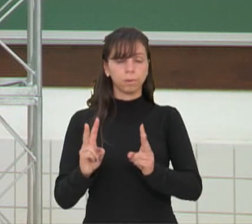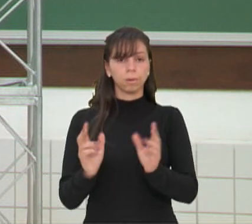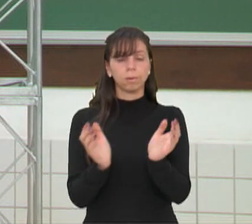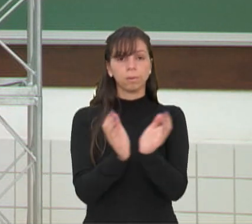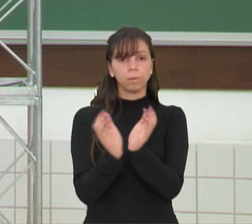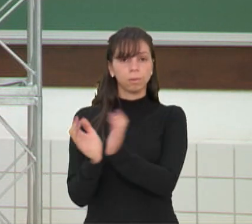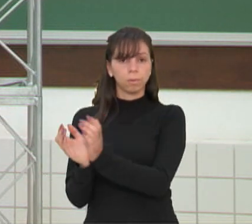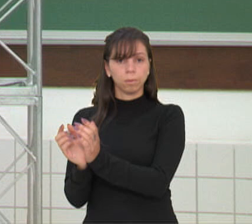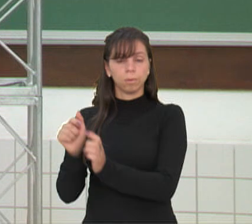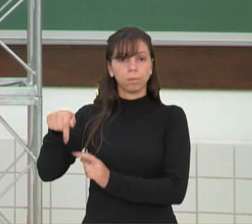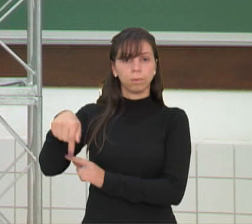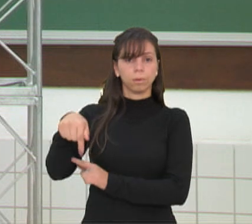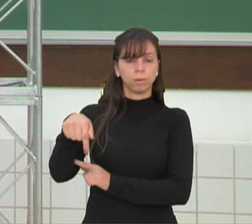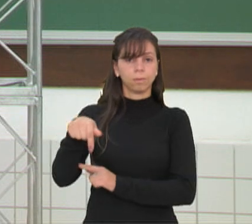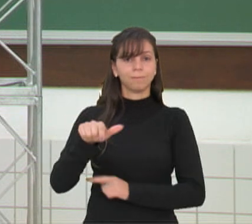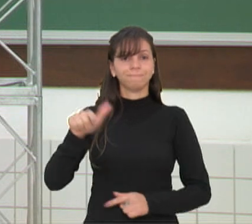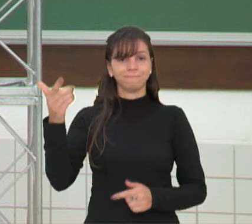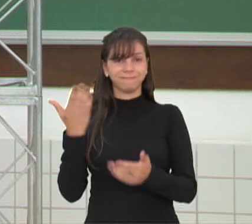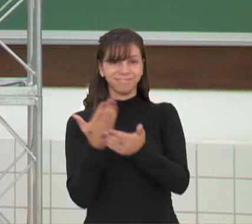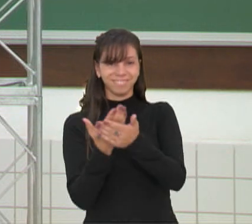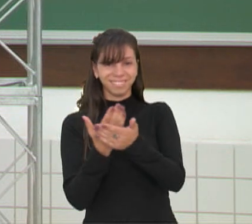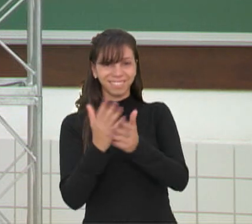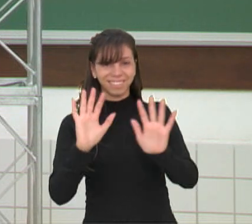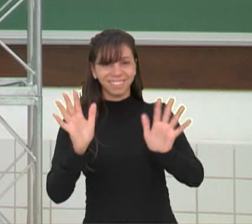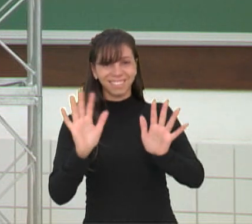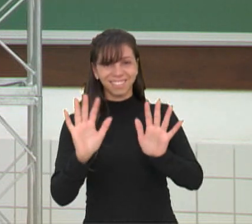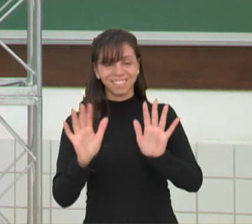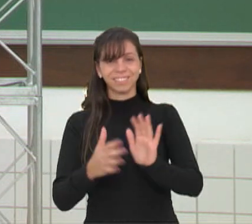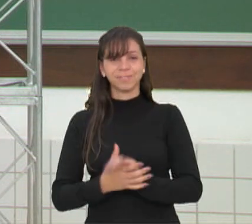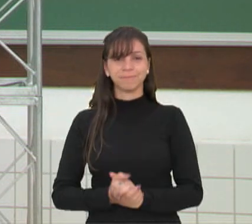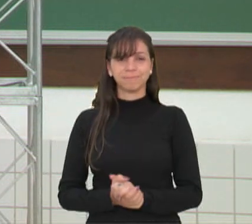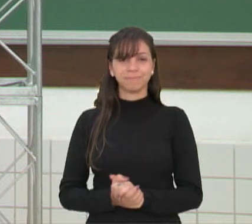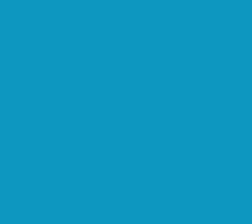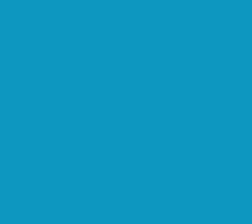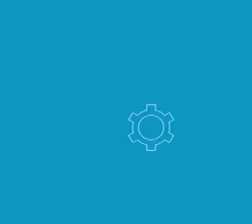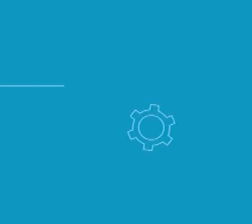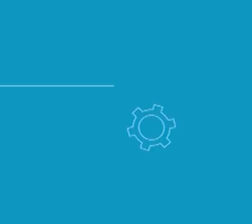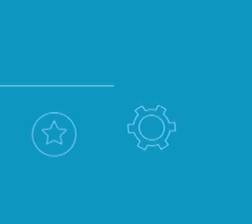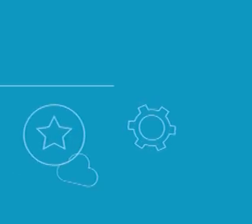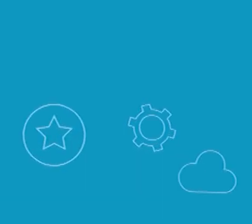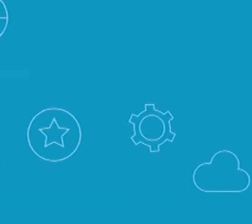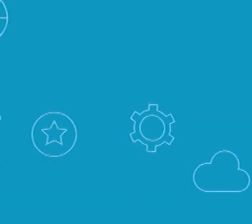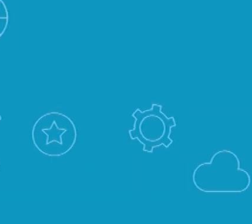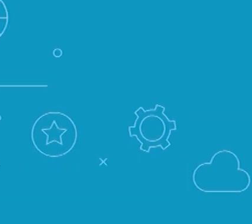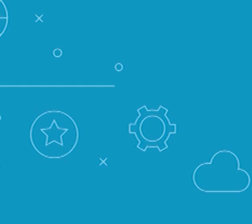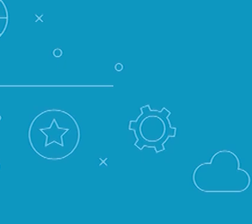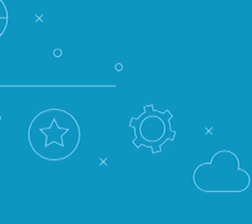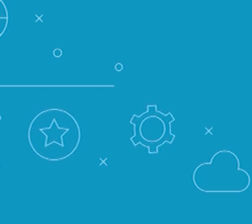números racionais. A gente se vê na próxima aula, então. Até lá.